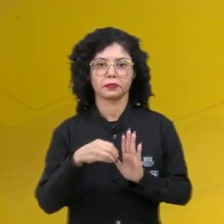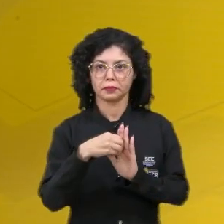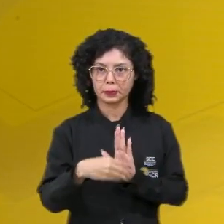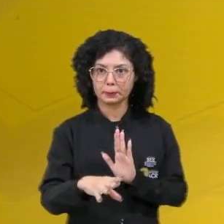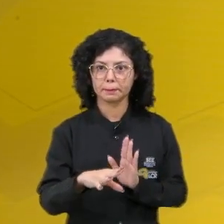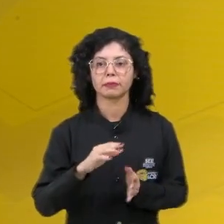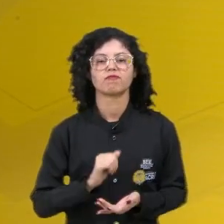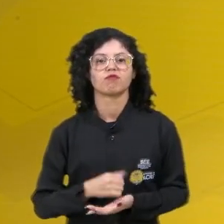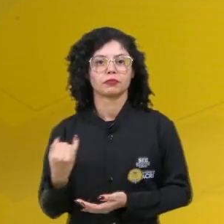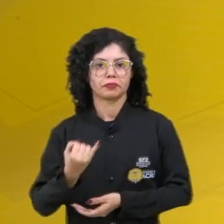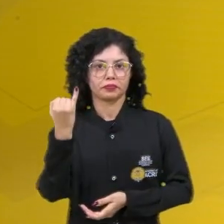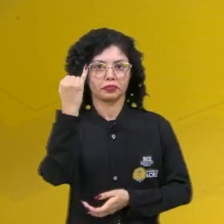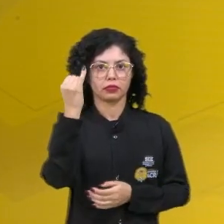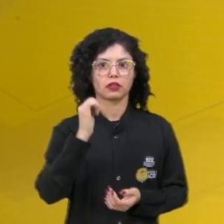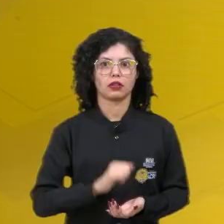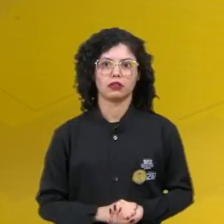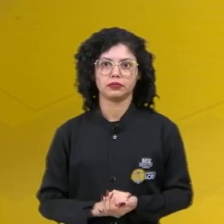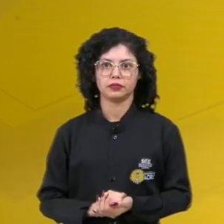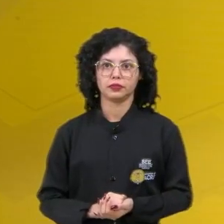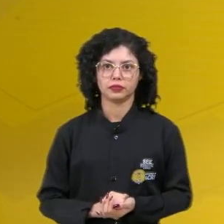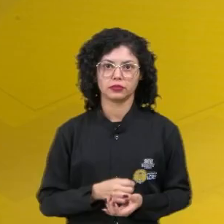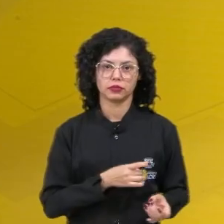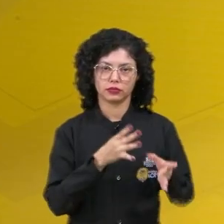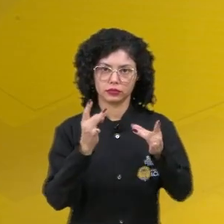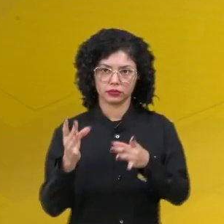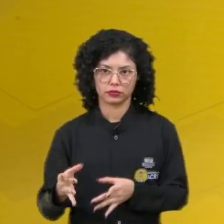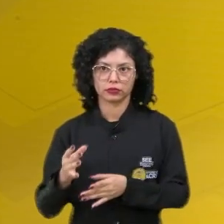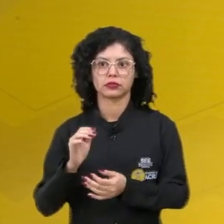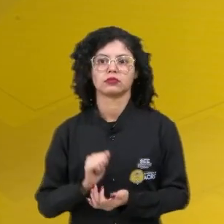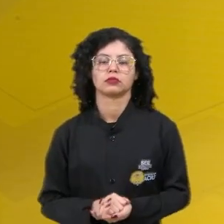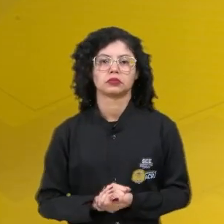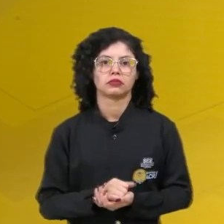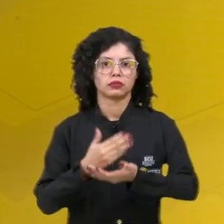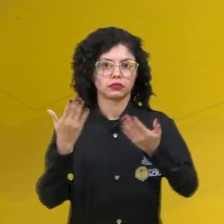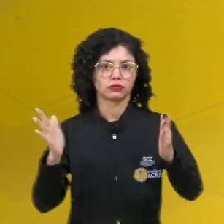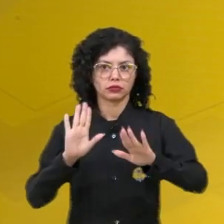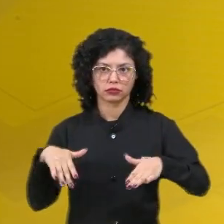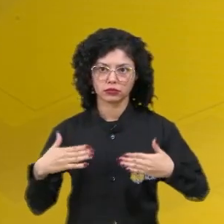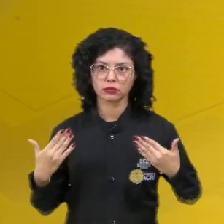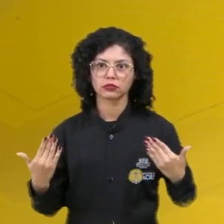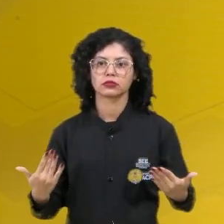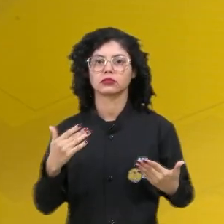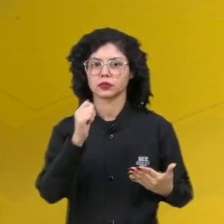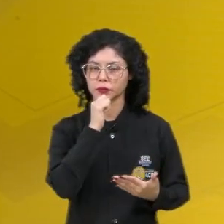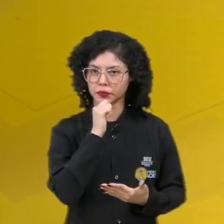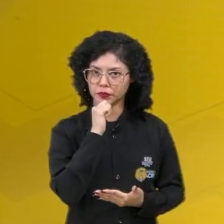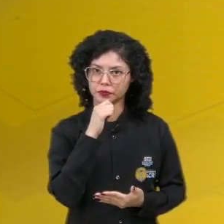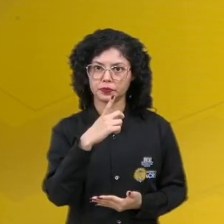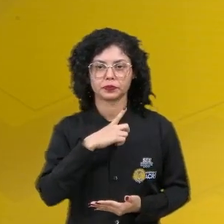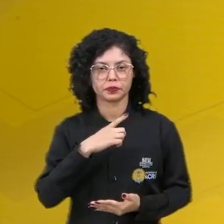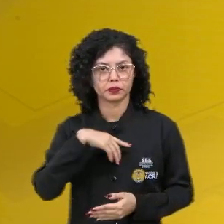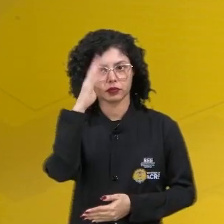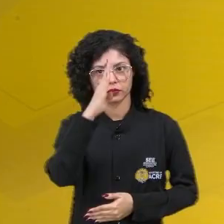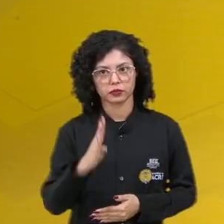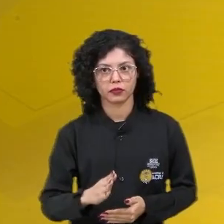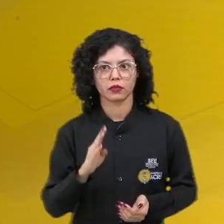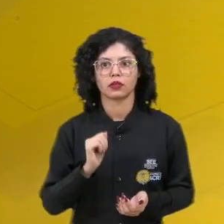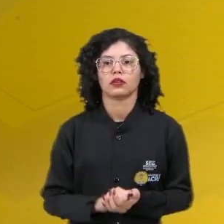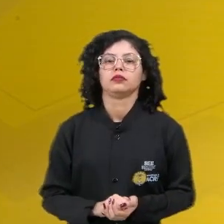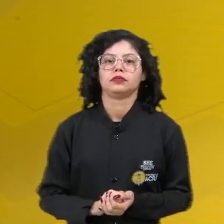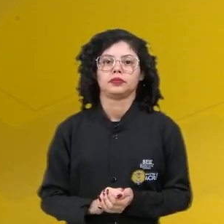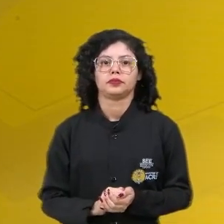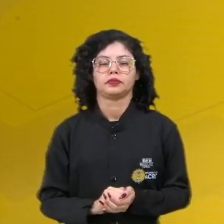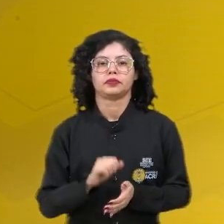transportado, principalmente aqui, essas mercadorias. Tá? Então, quais são os modos que tem aí no Brasil de transportar